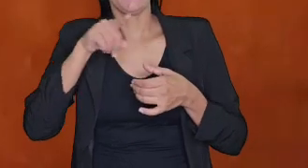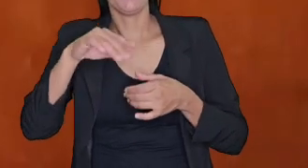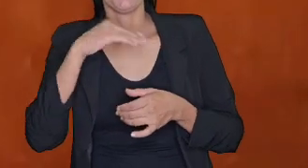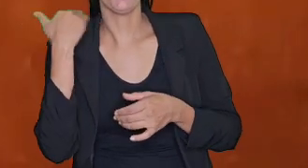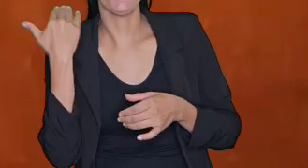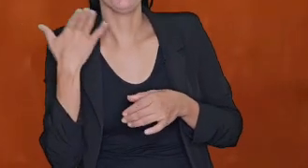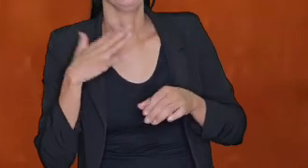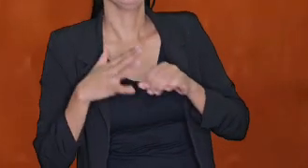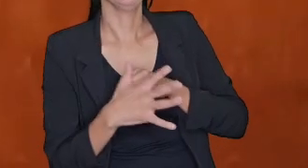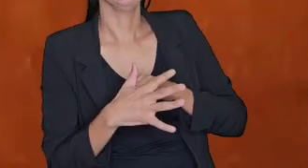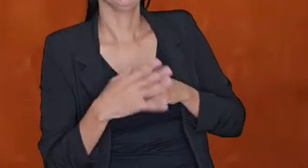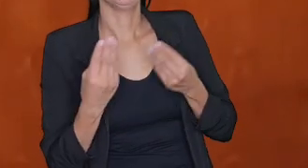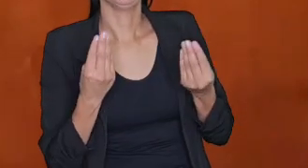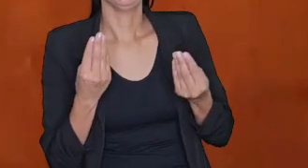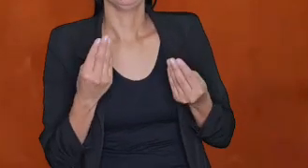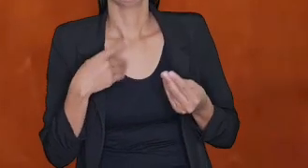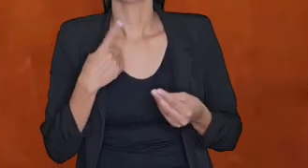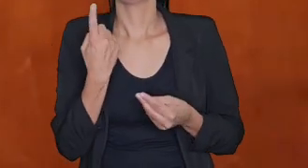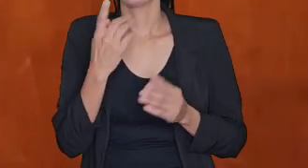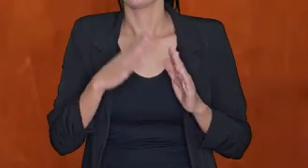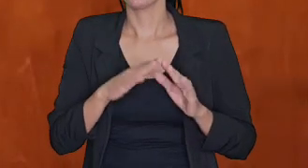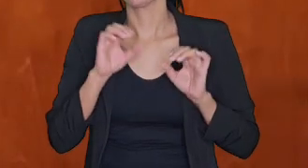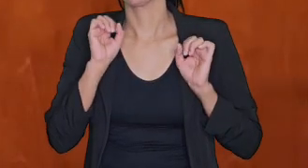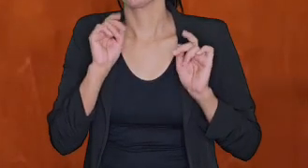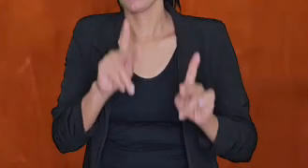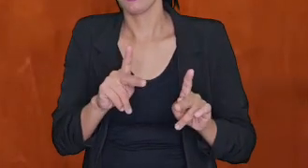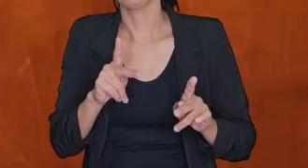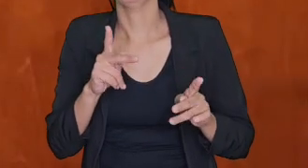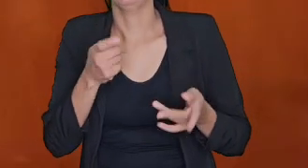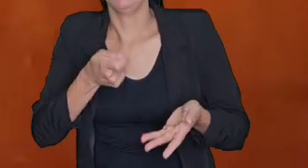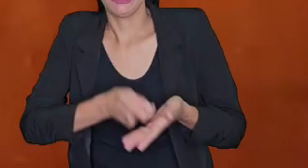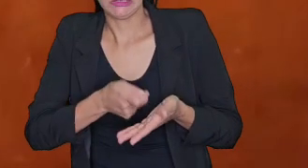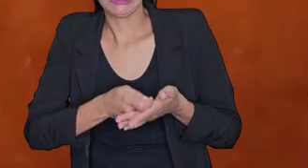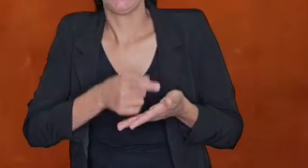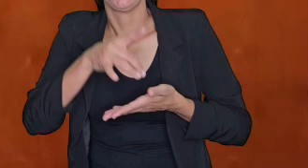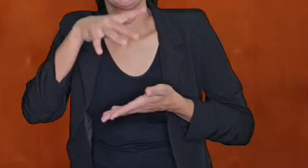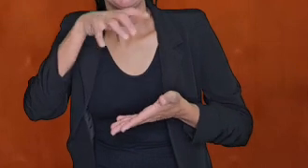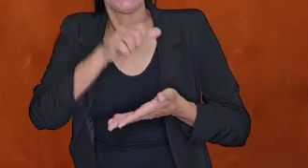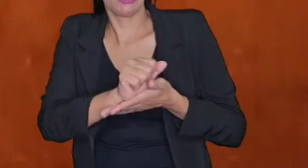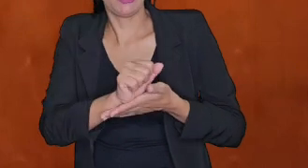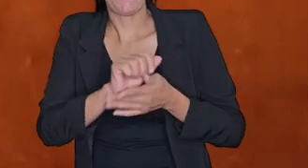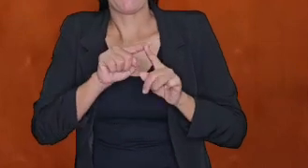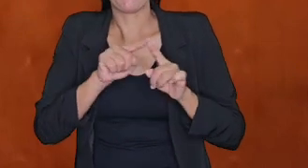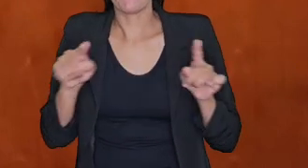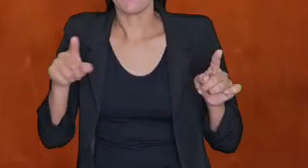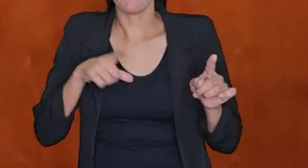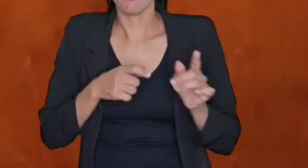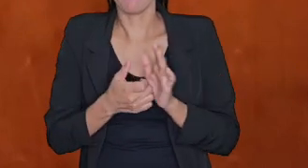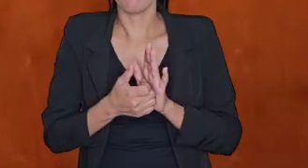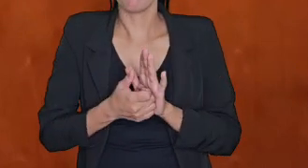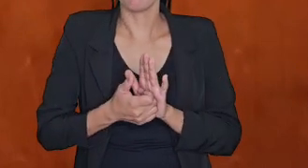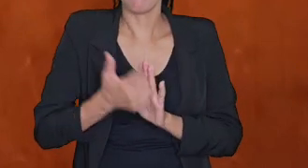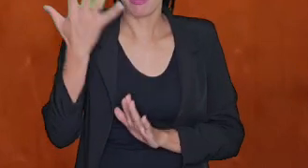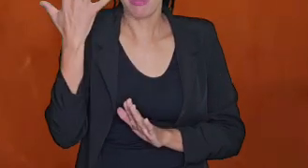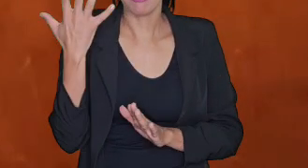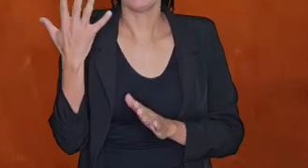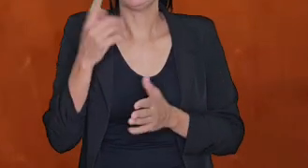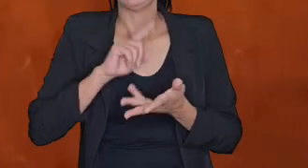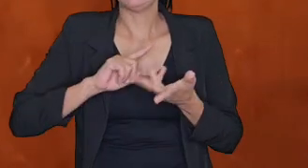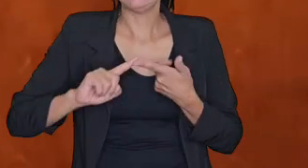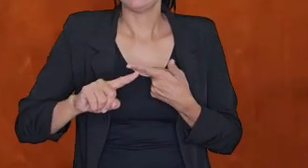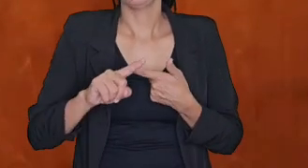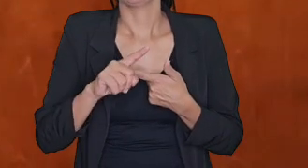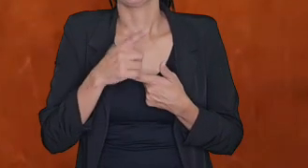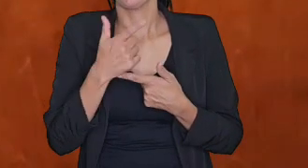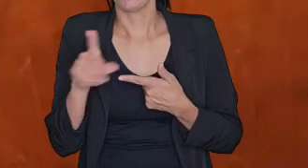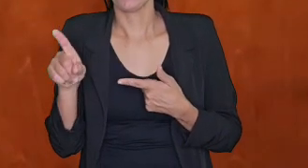na exposição, de depositei, ele morreu de Covid, um imóvel é tranquilo, tem obrigação de passar a escritura, mas quando você